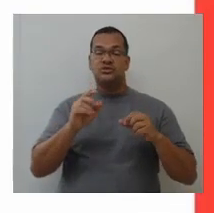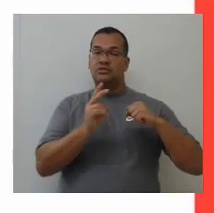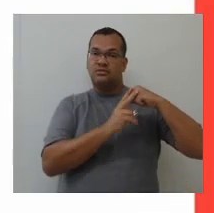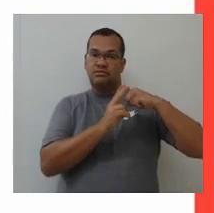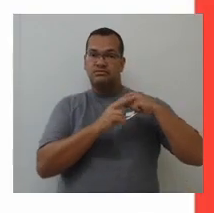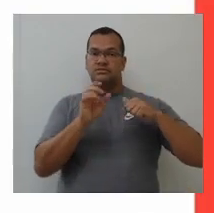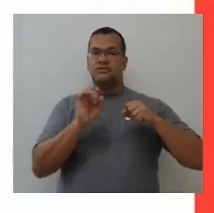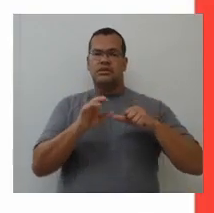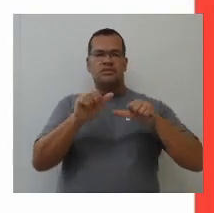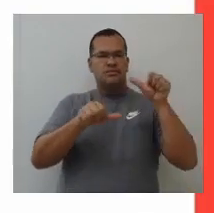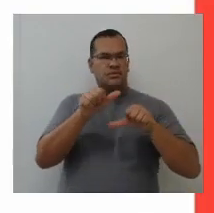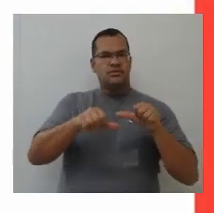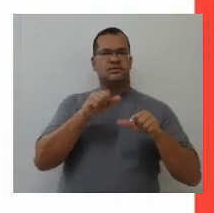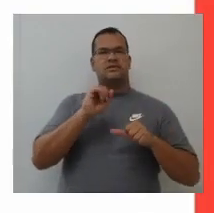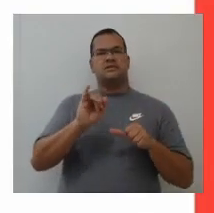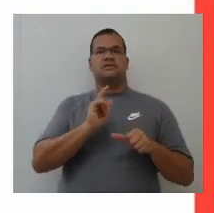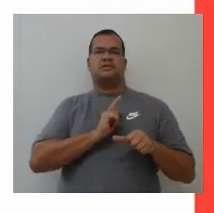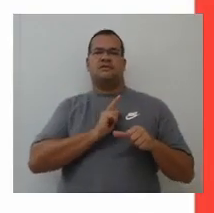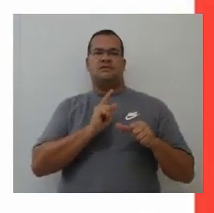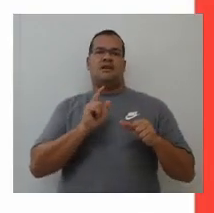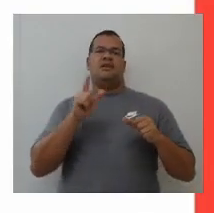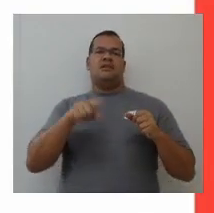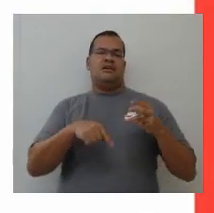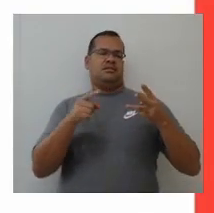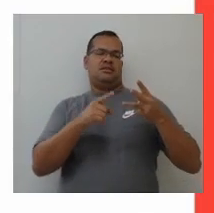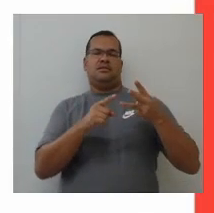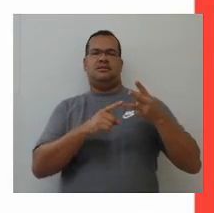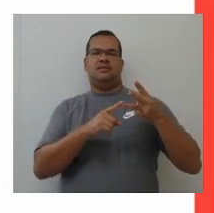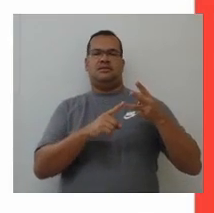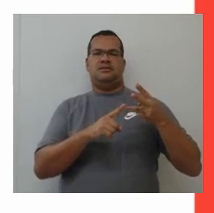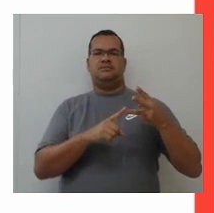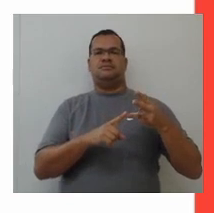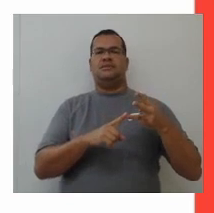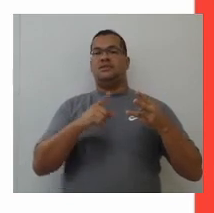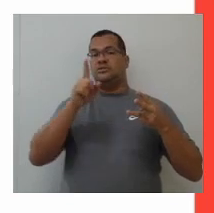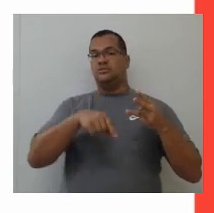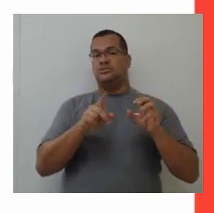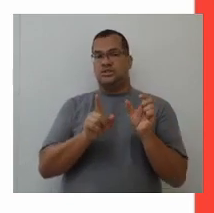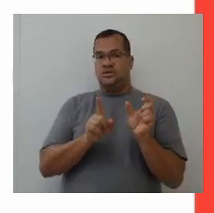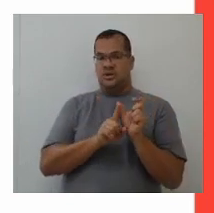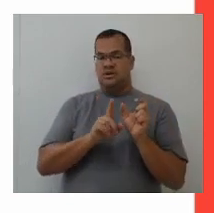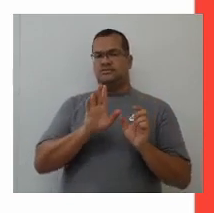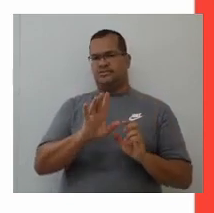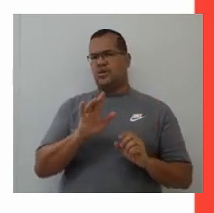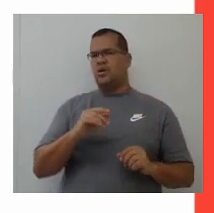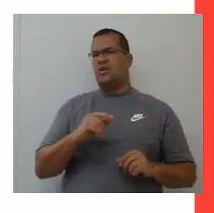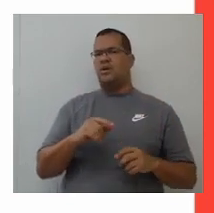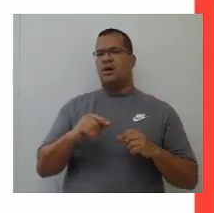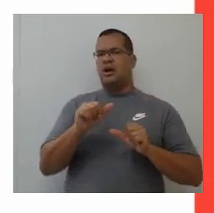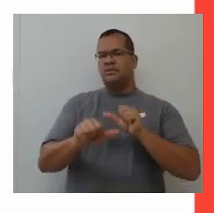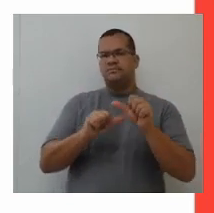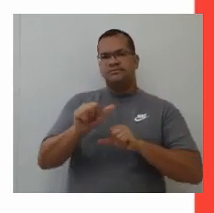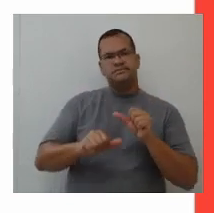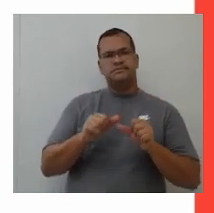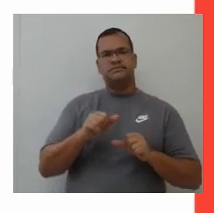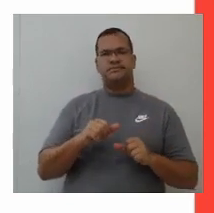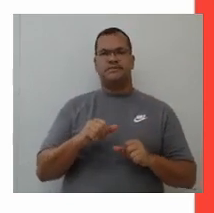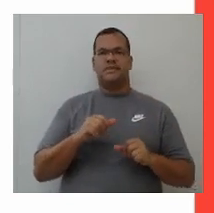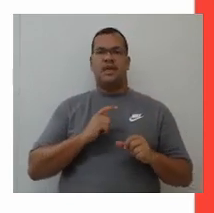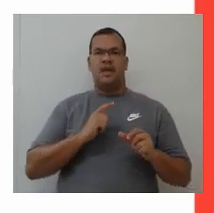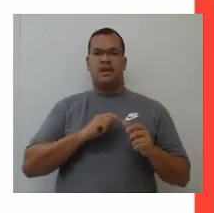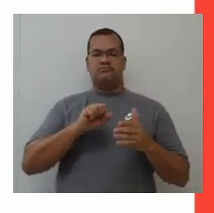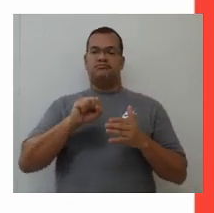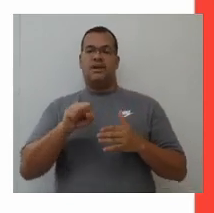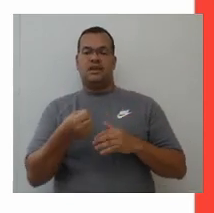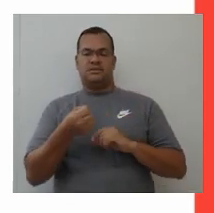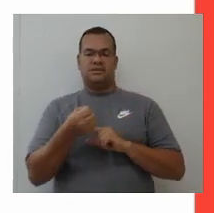sofrer alteração quando estiver relacionado à terceira pessoa do singular. Essa alteração é feita adicionando o S